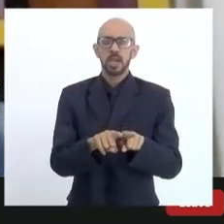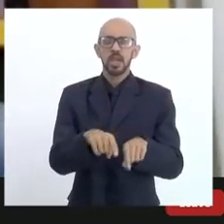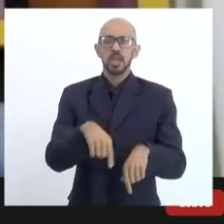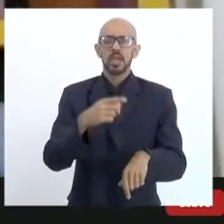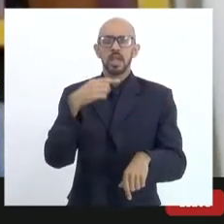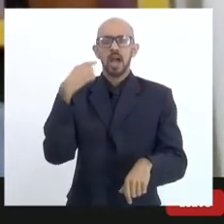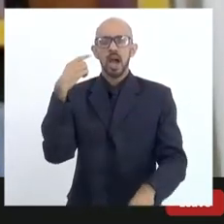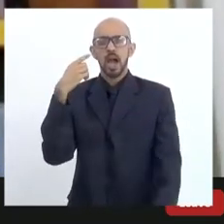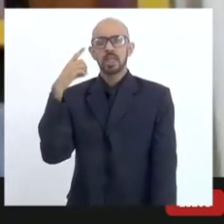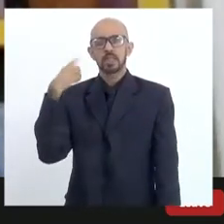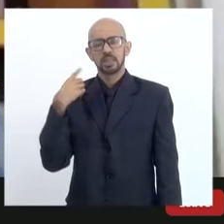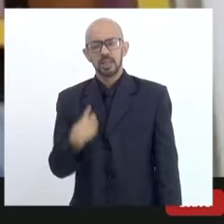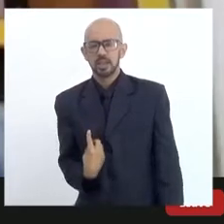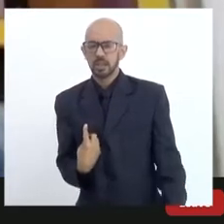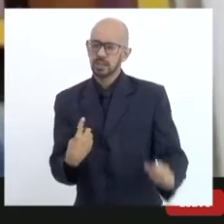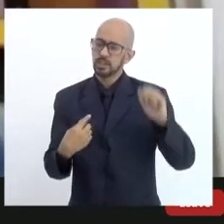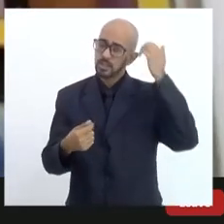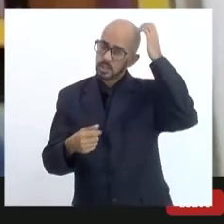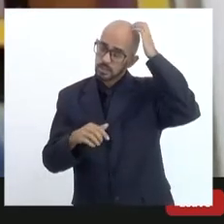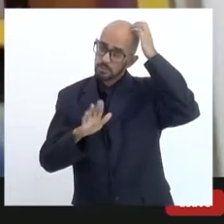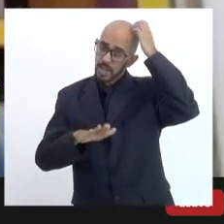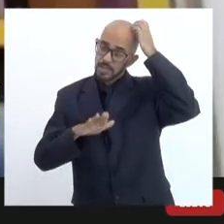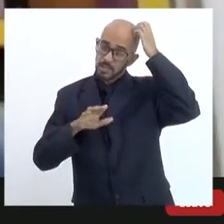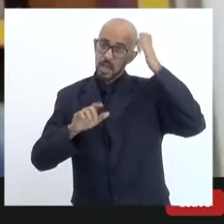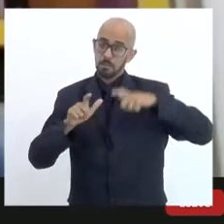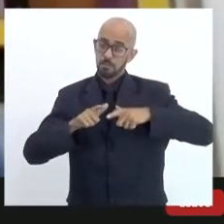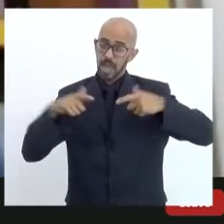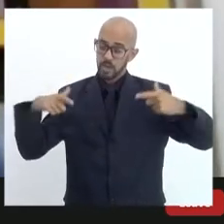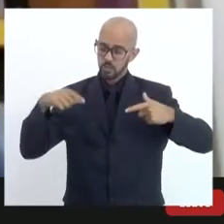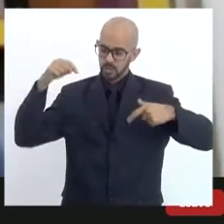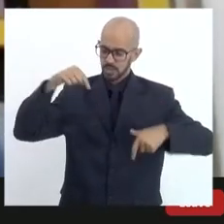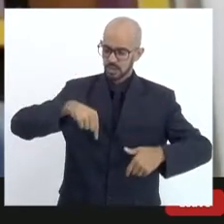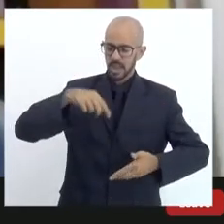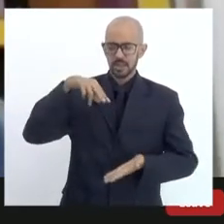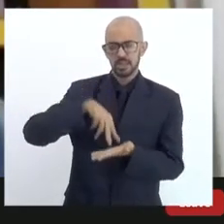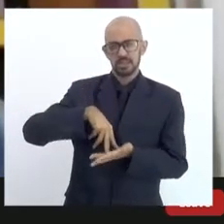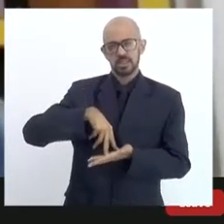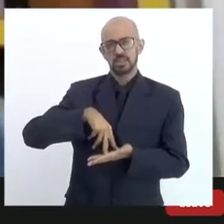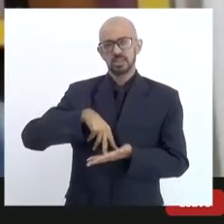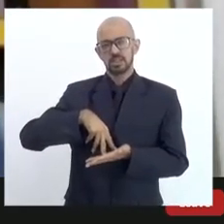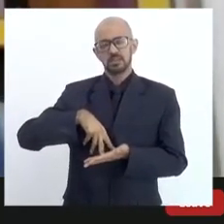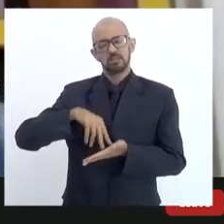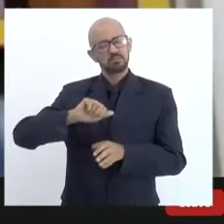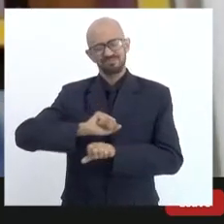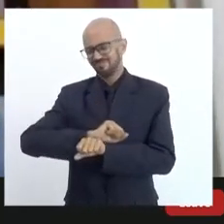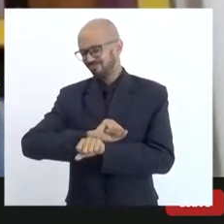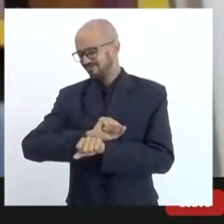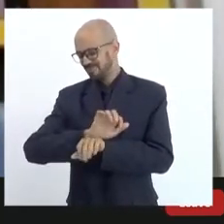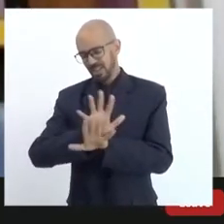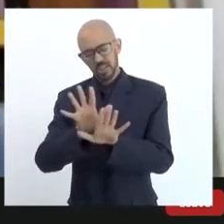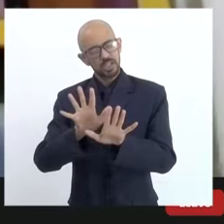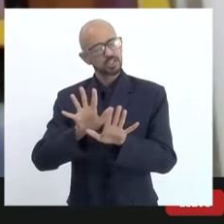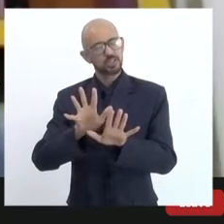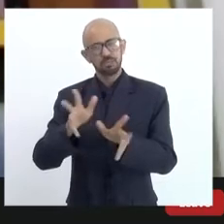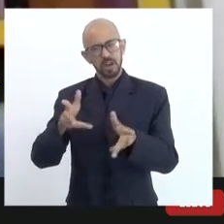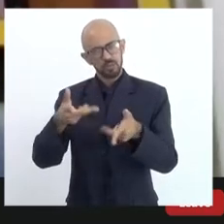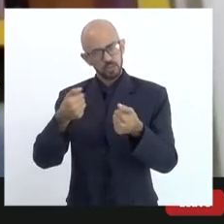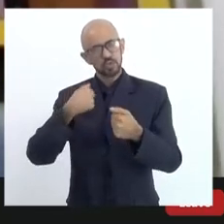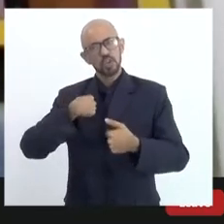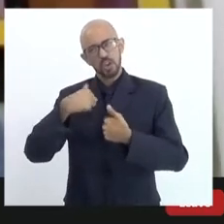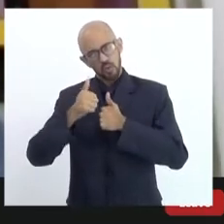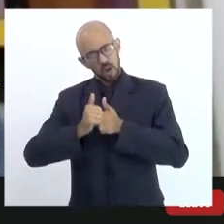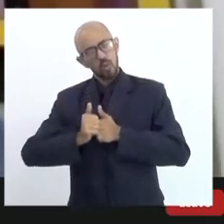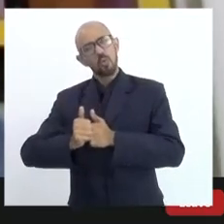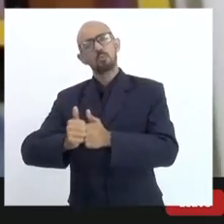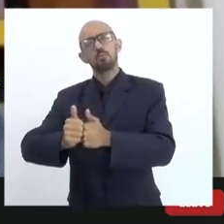Dani Monteiro, mas a maioria que está aqui, né? Foram brilhantes. Eu tenho acompanhado de perto, vocês sabem,